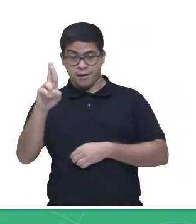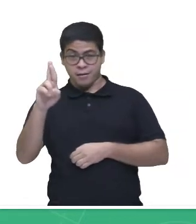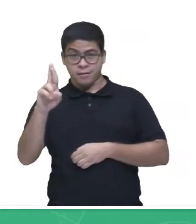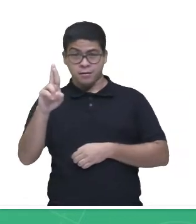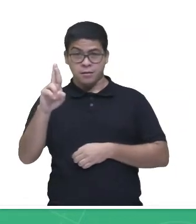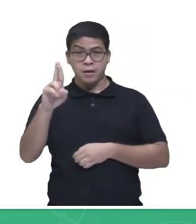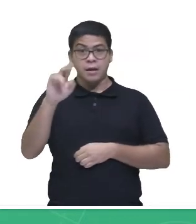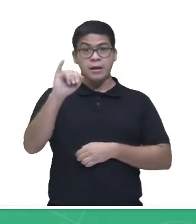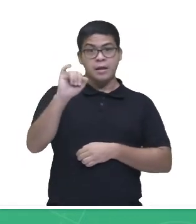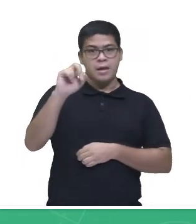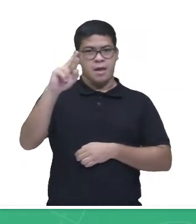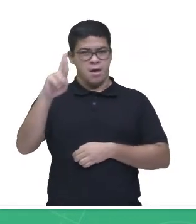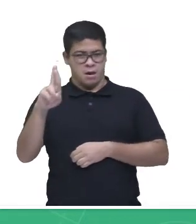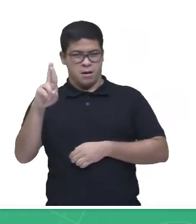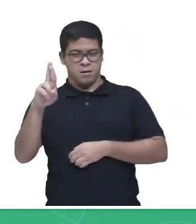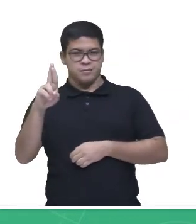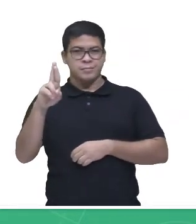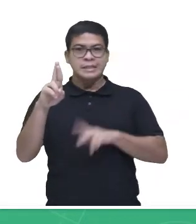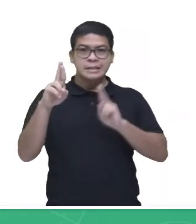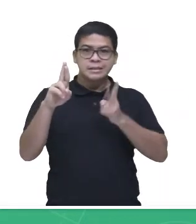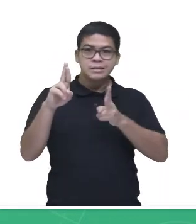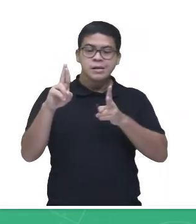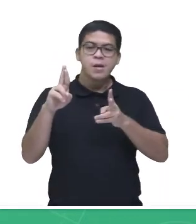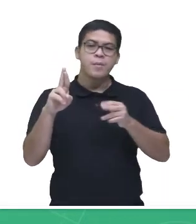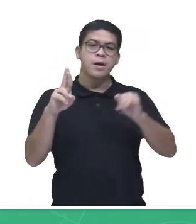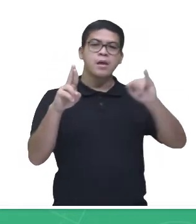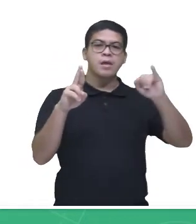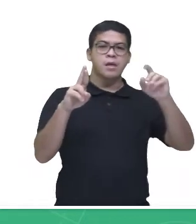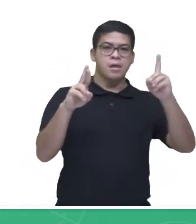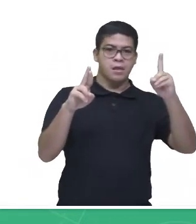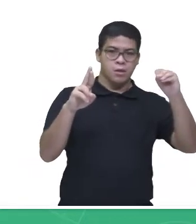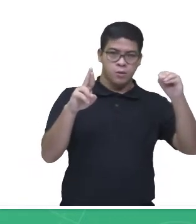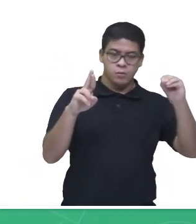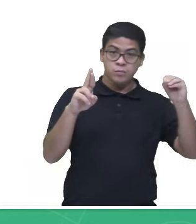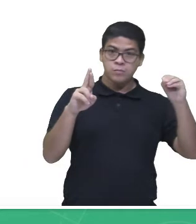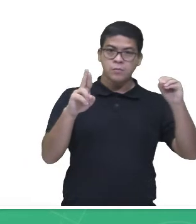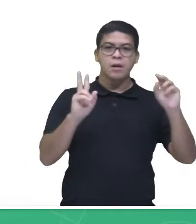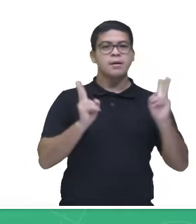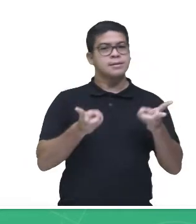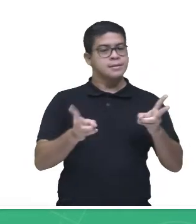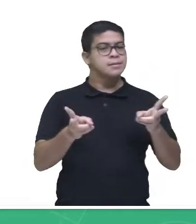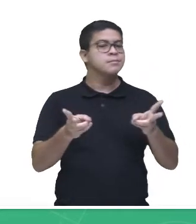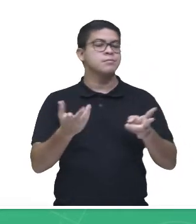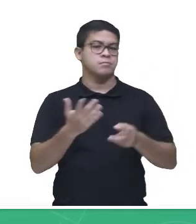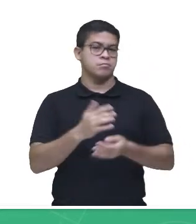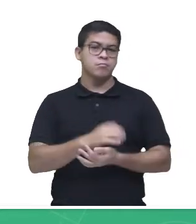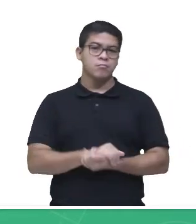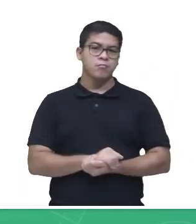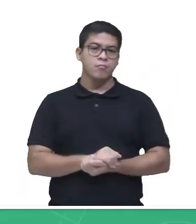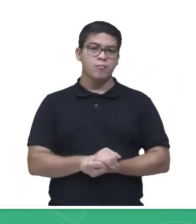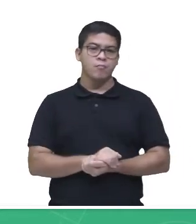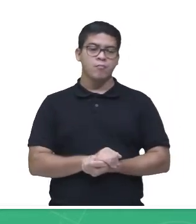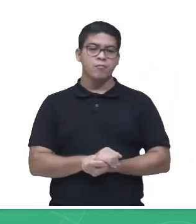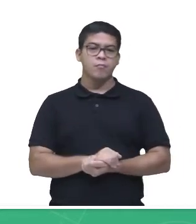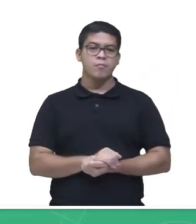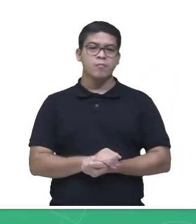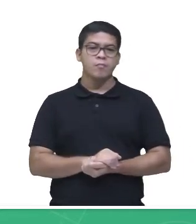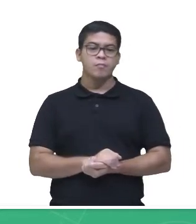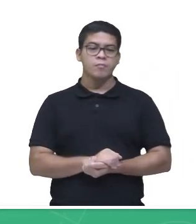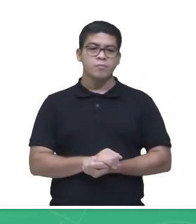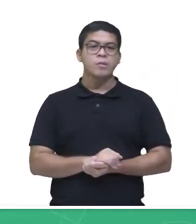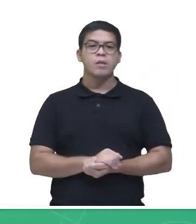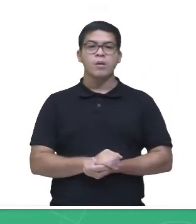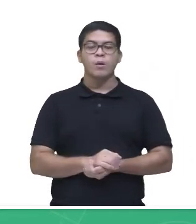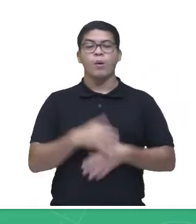ou IR, o particípio sempre vai ser ido. No português também. Veja, no português, cantar, cantado, vender,